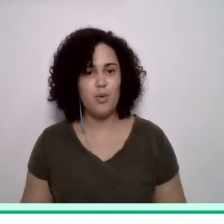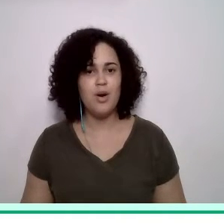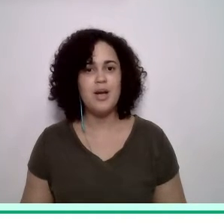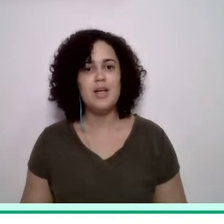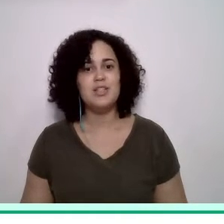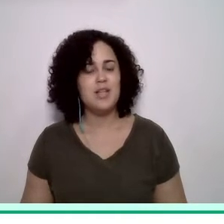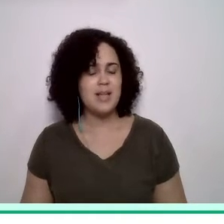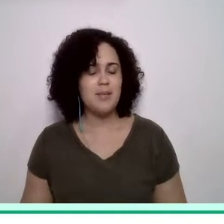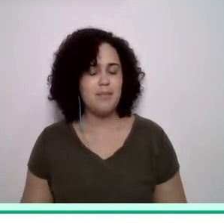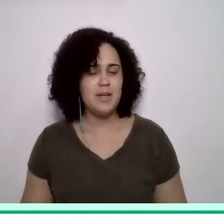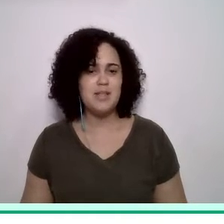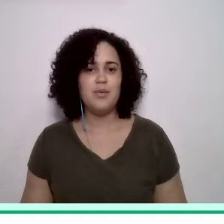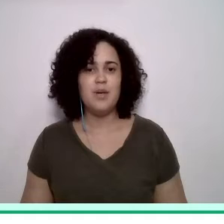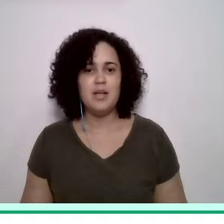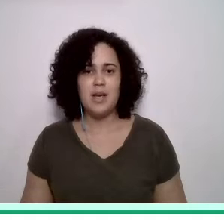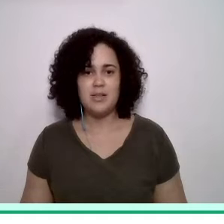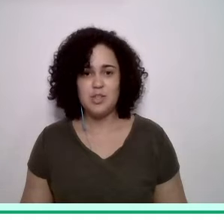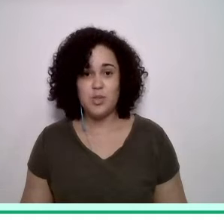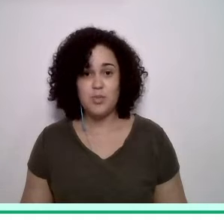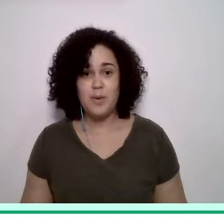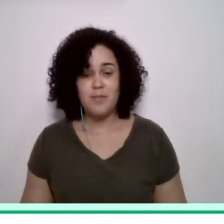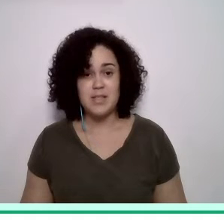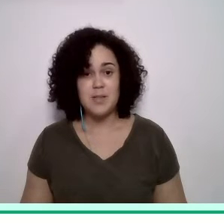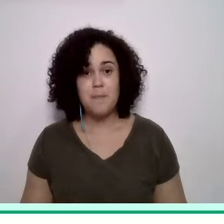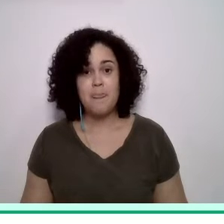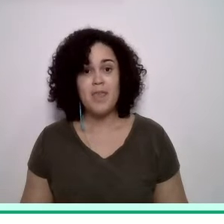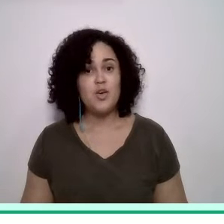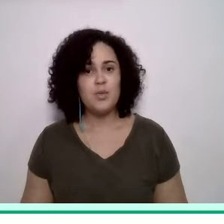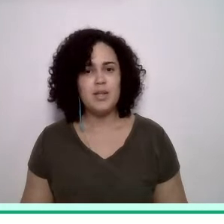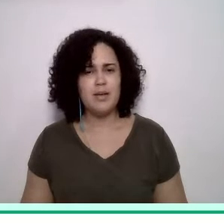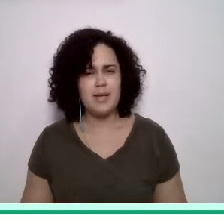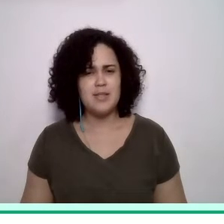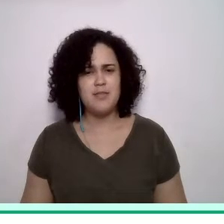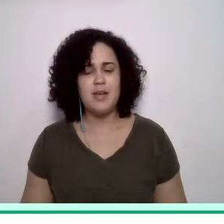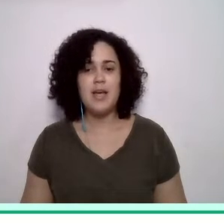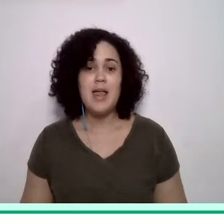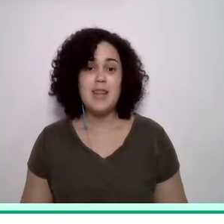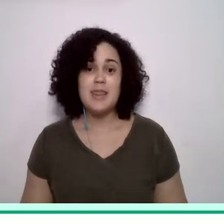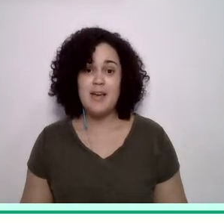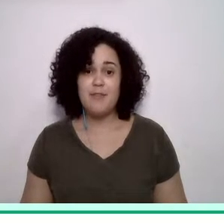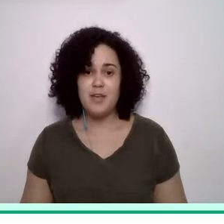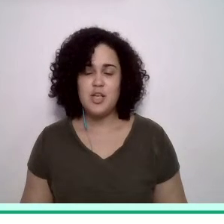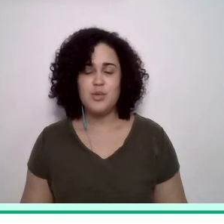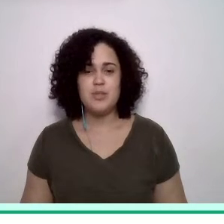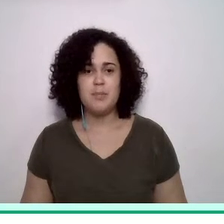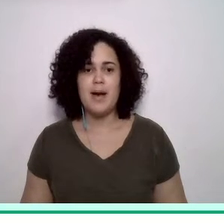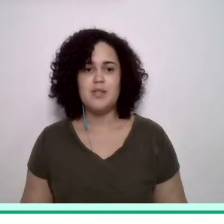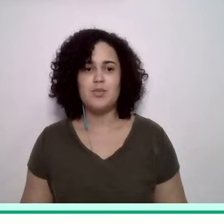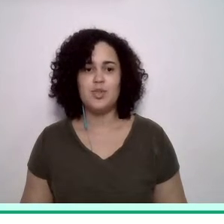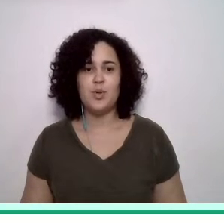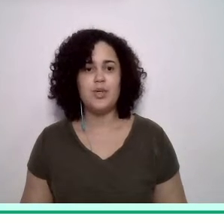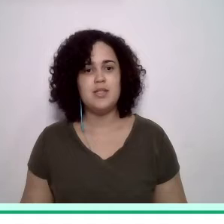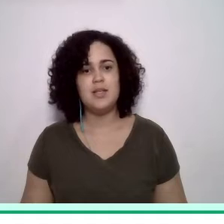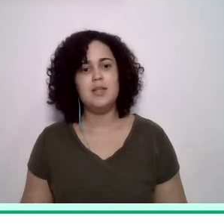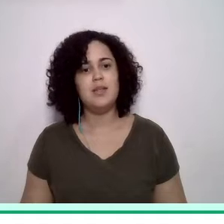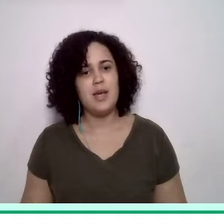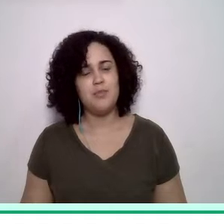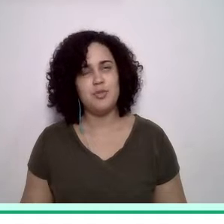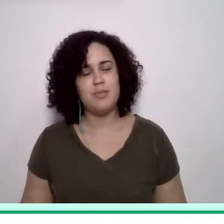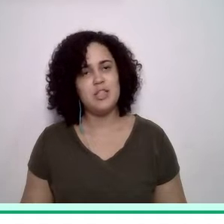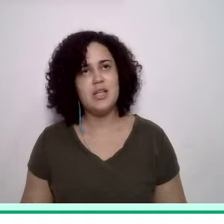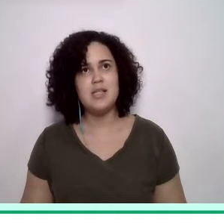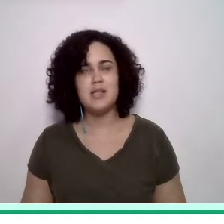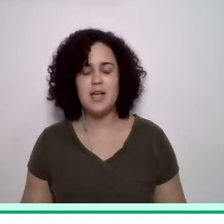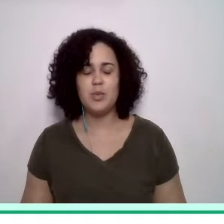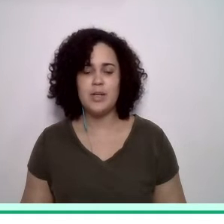da cor de cada pixel de sua superfície. E o modelo HSV define um espaço de cores em